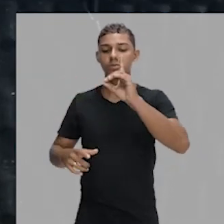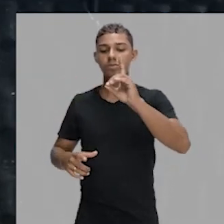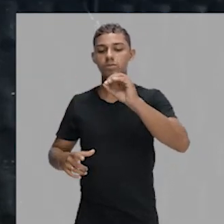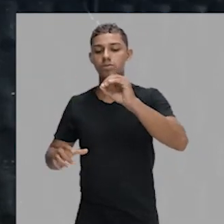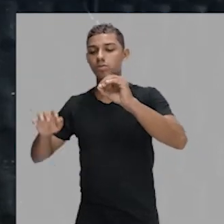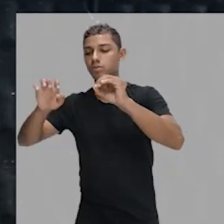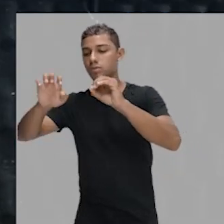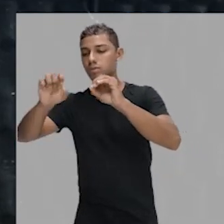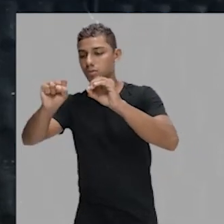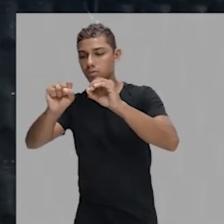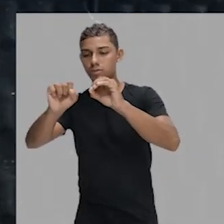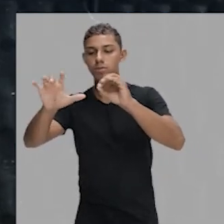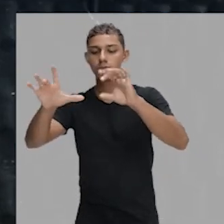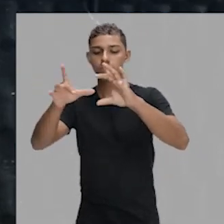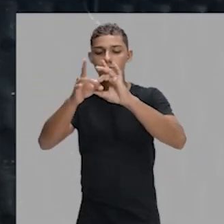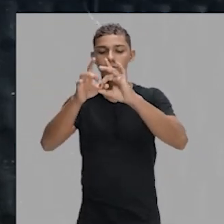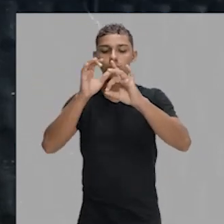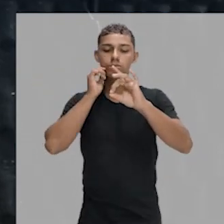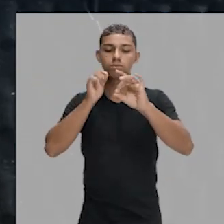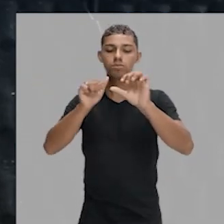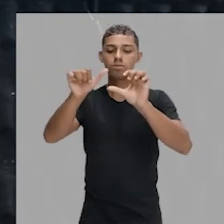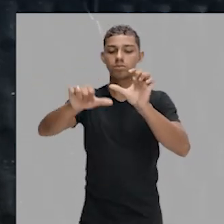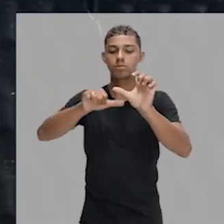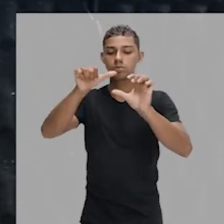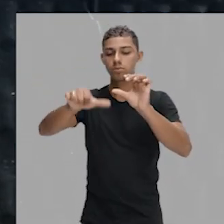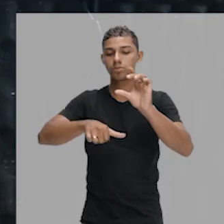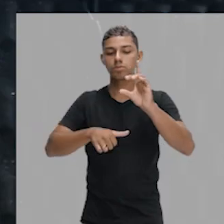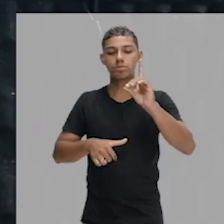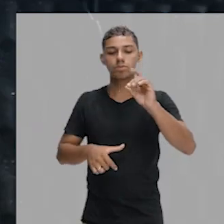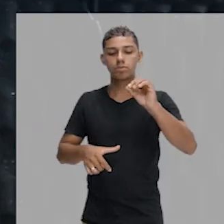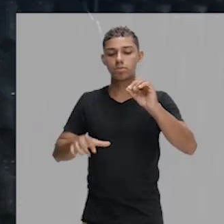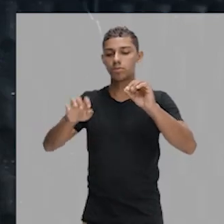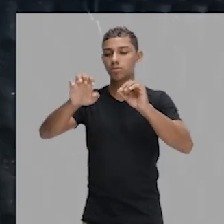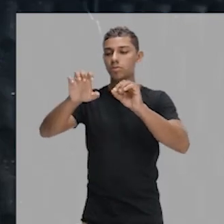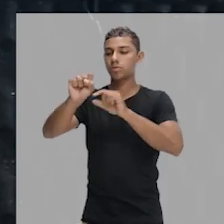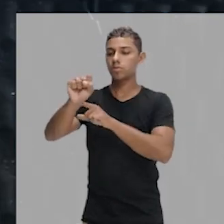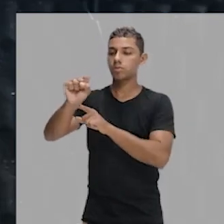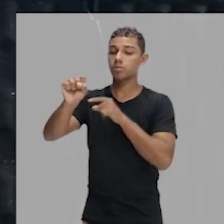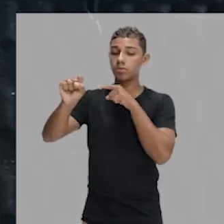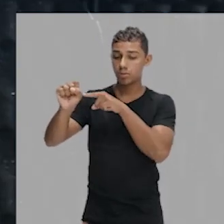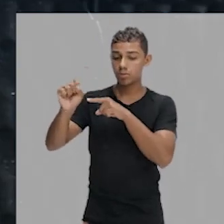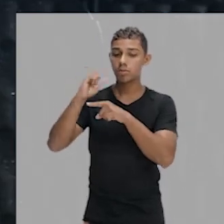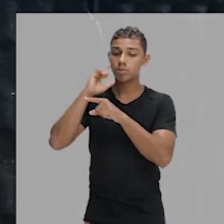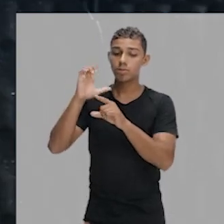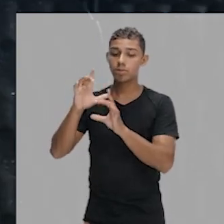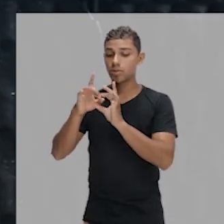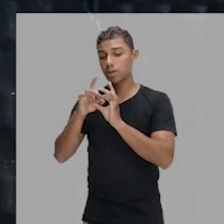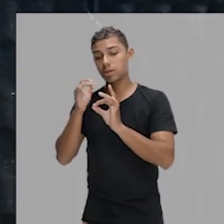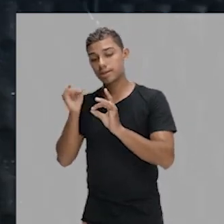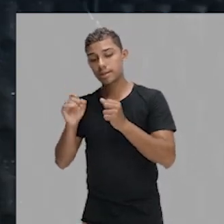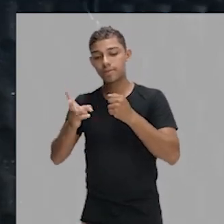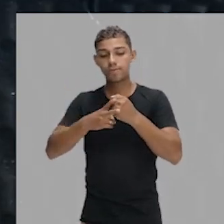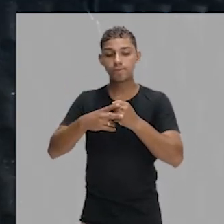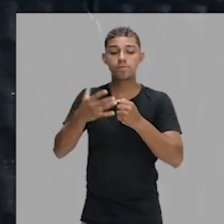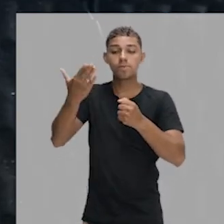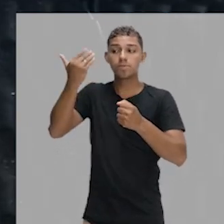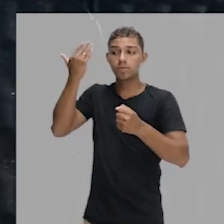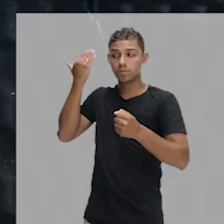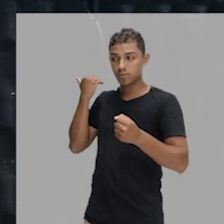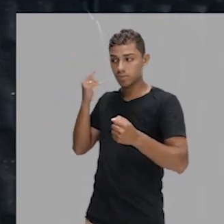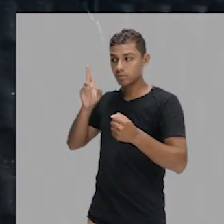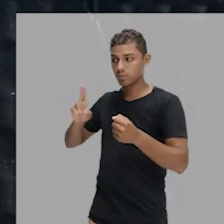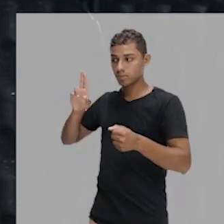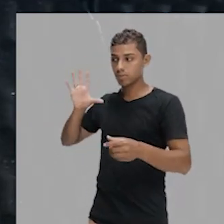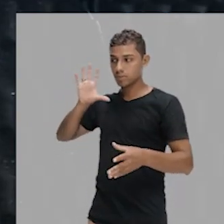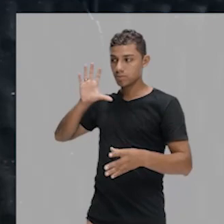diz do ou does, tá? Como verbo auxiliar. No caso do passado, nós vamos usar esse do no